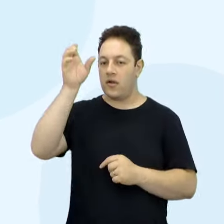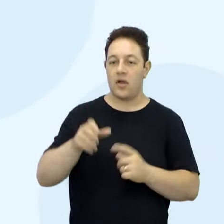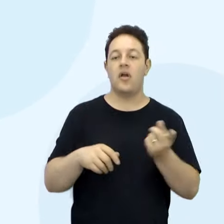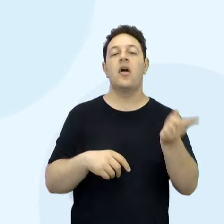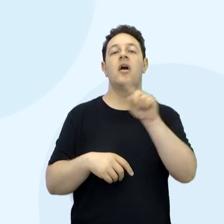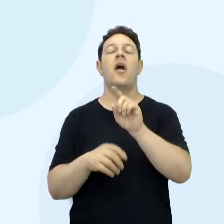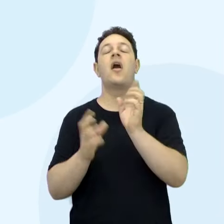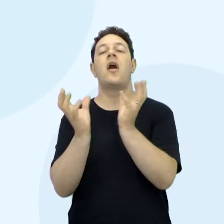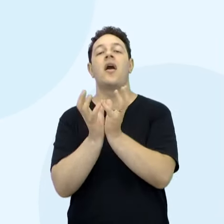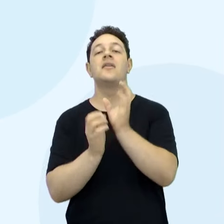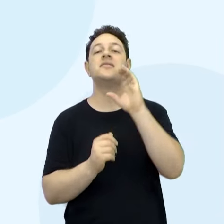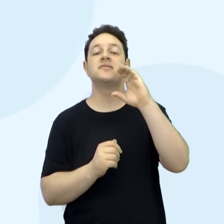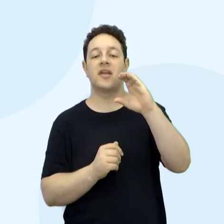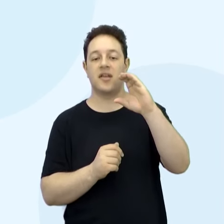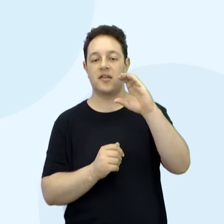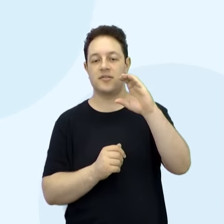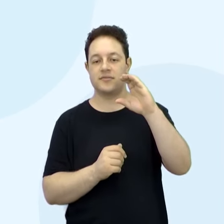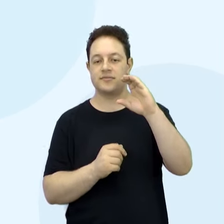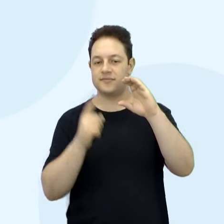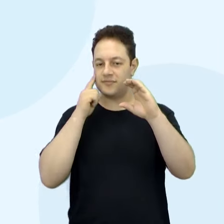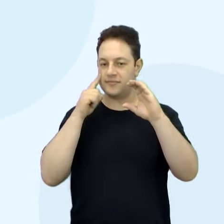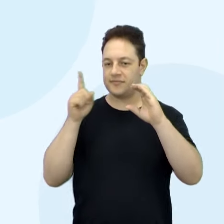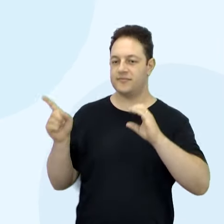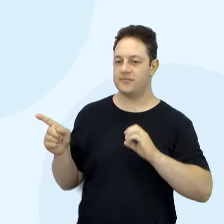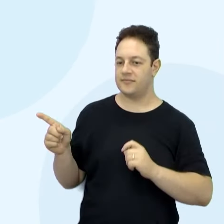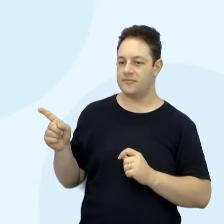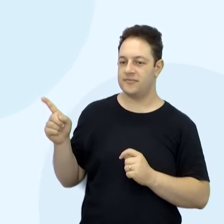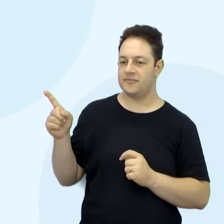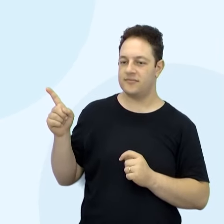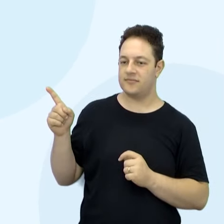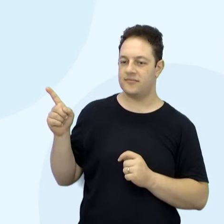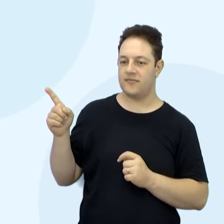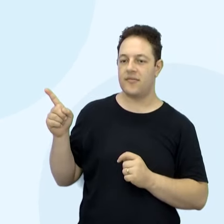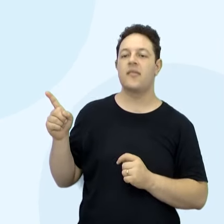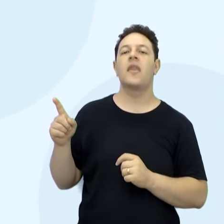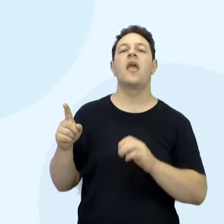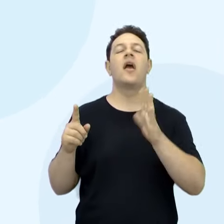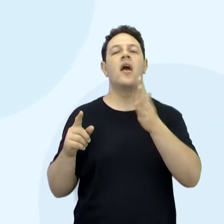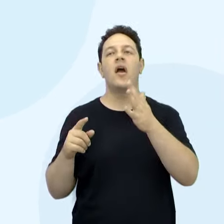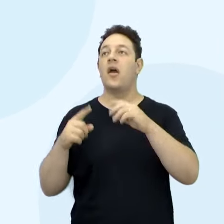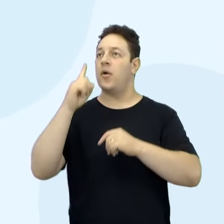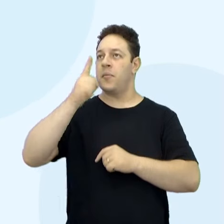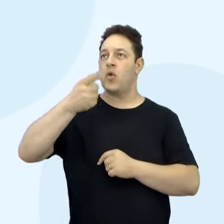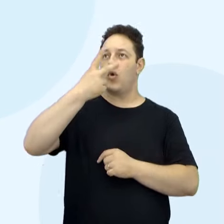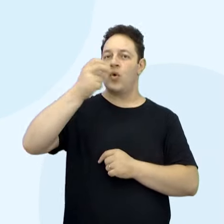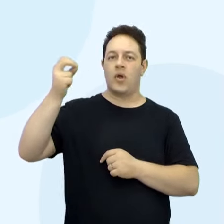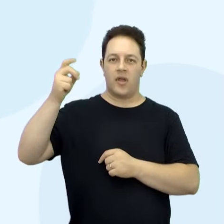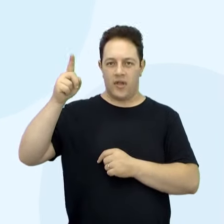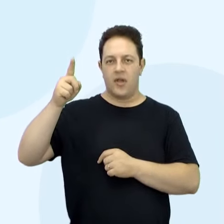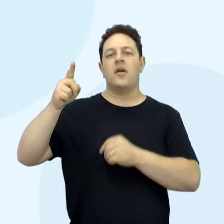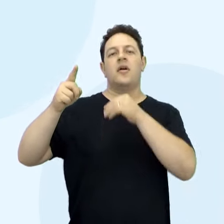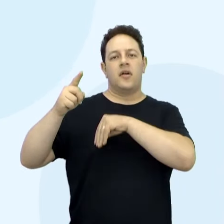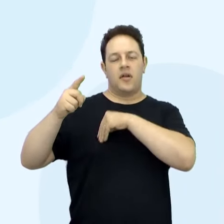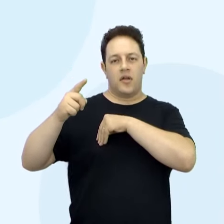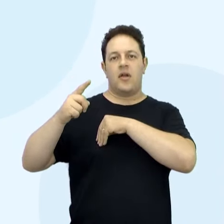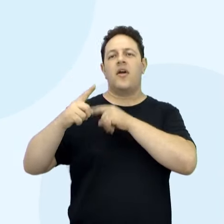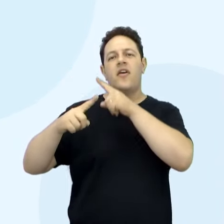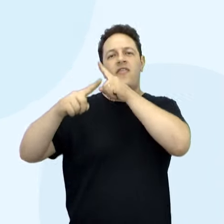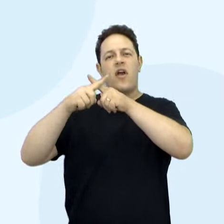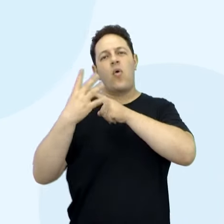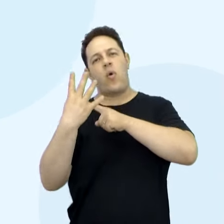classe C, opa, a classe C que ganha de 4 a 10 salários mínimos.